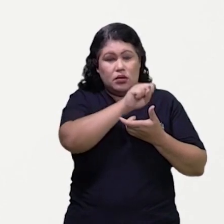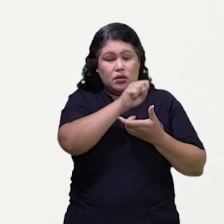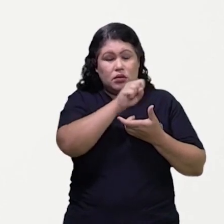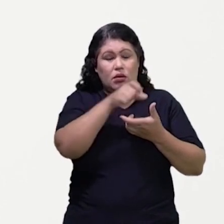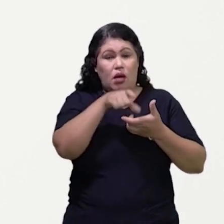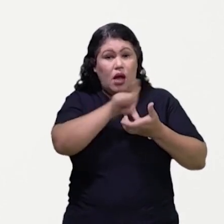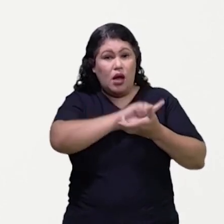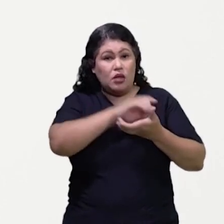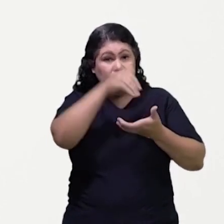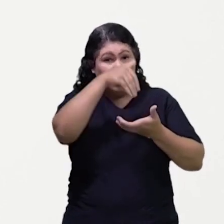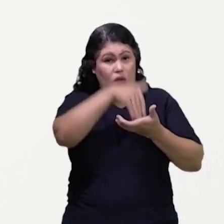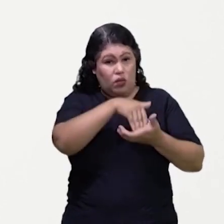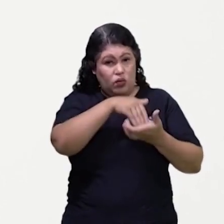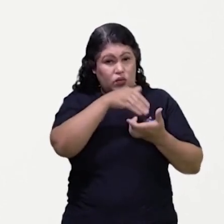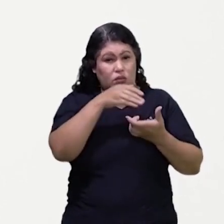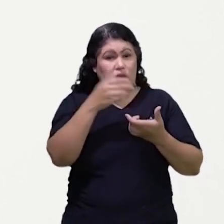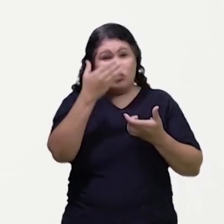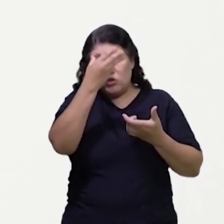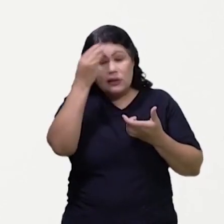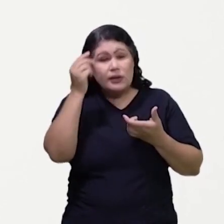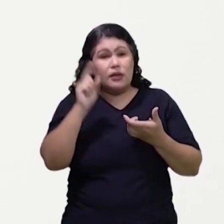a gente está trabalhando, não esqueça.